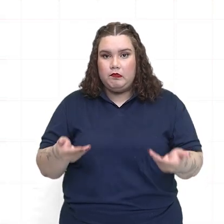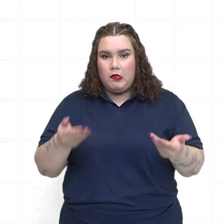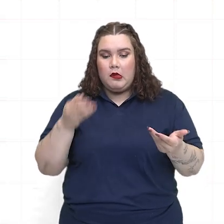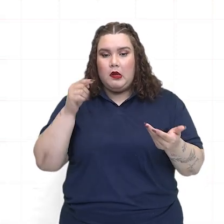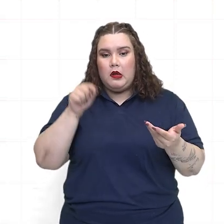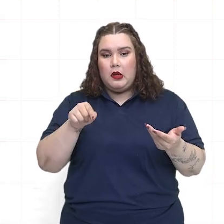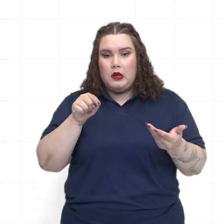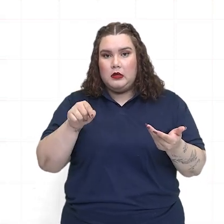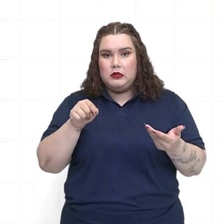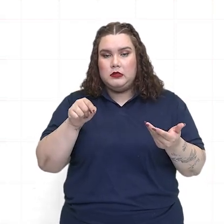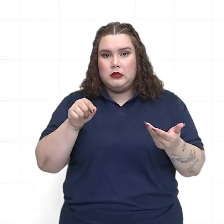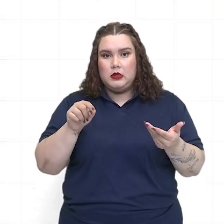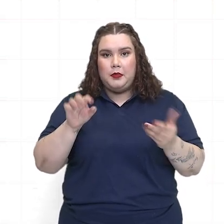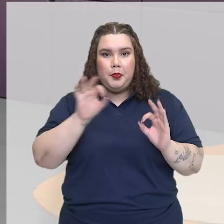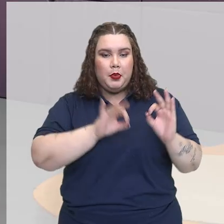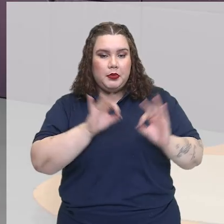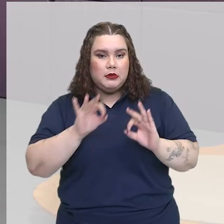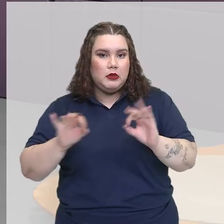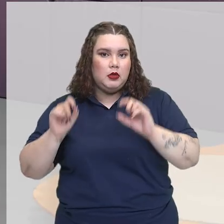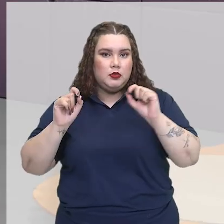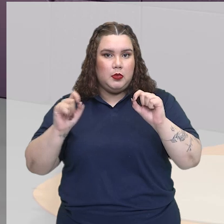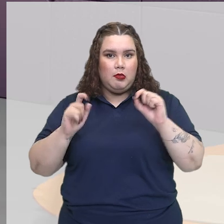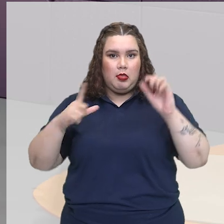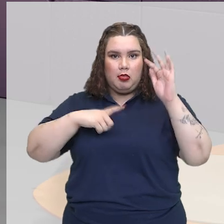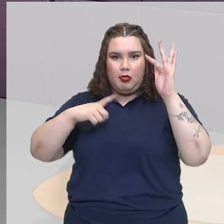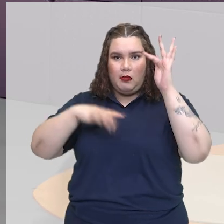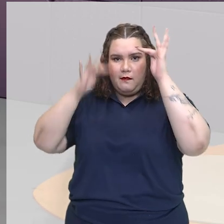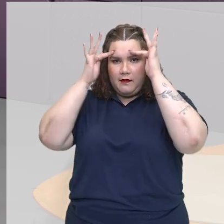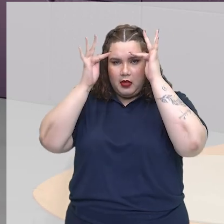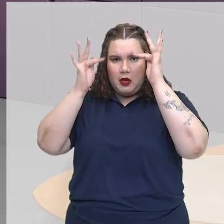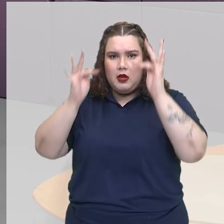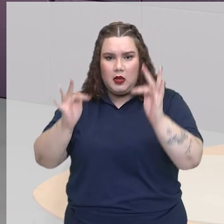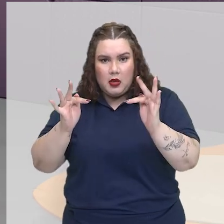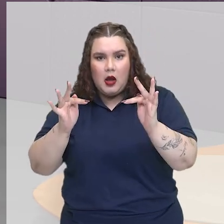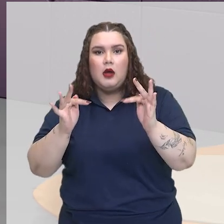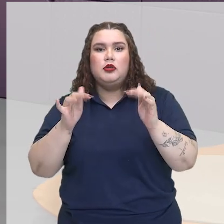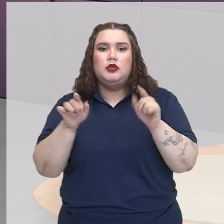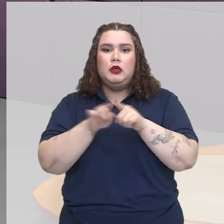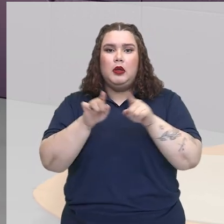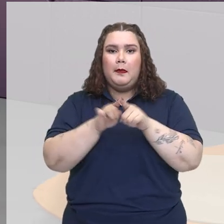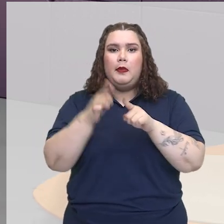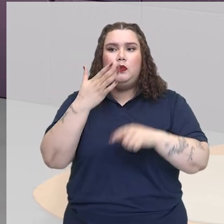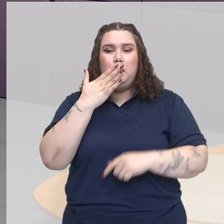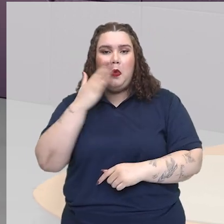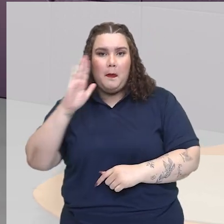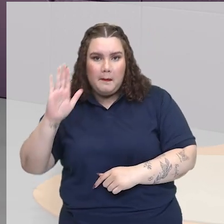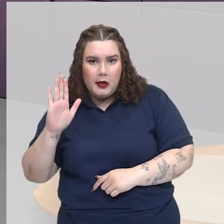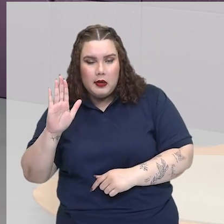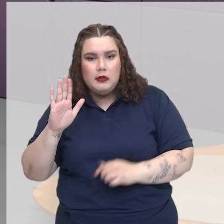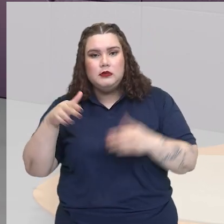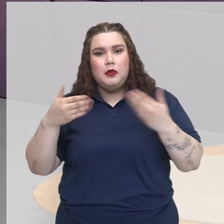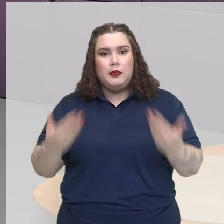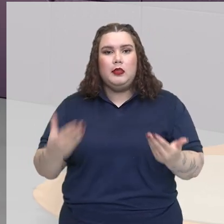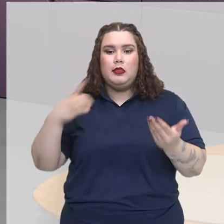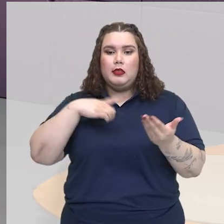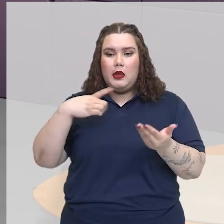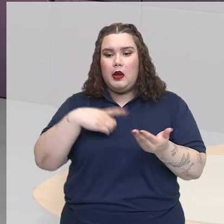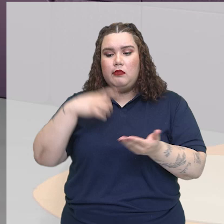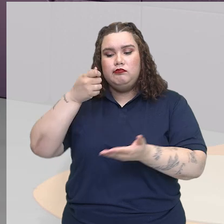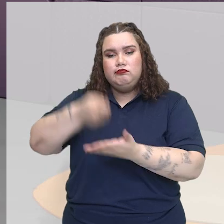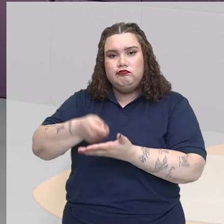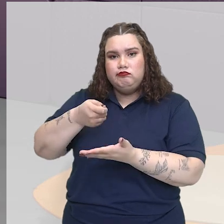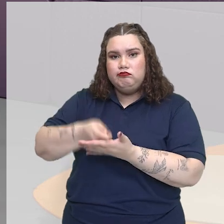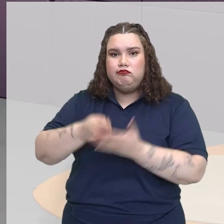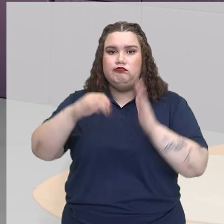processo de conexão de fidelidades e juramentos, você vai ter, né, obrigações